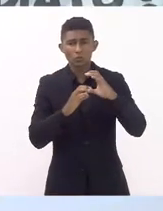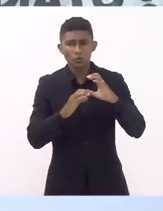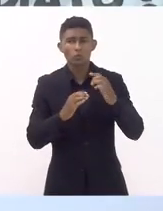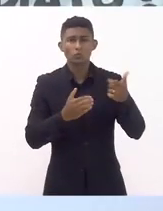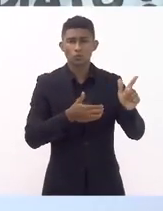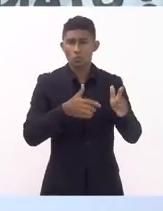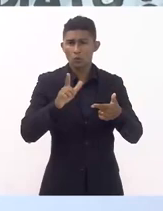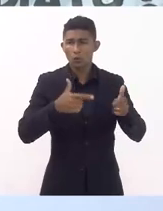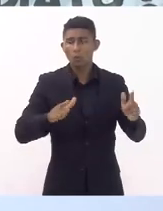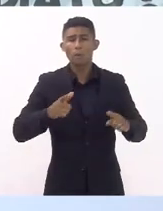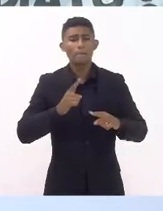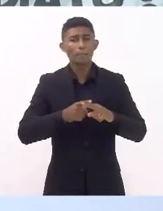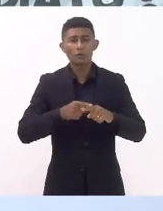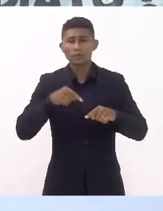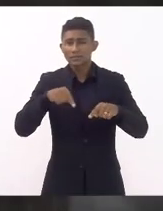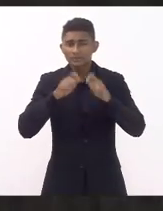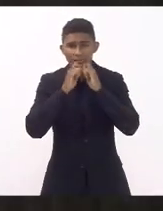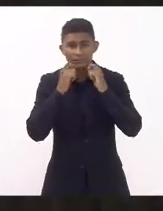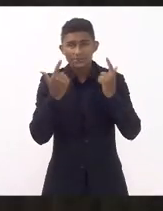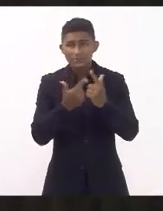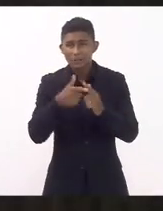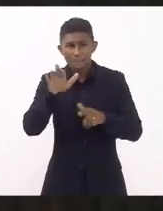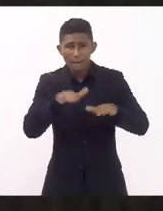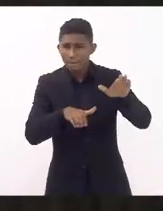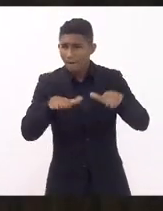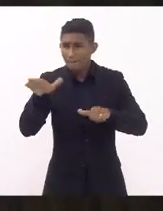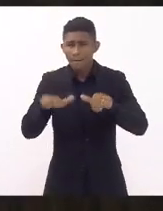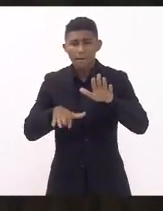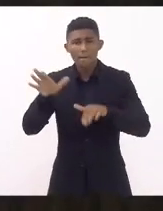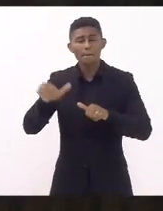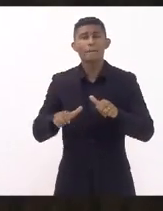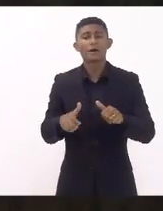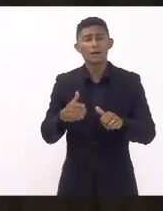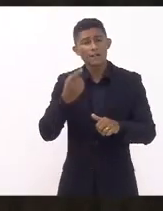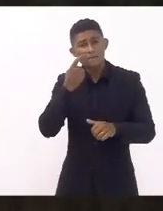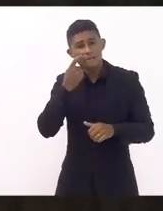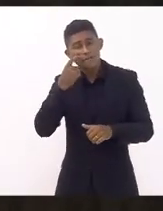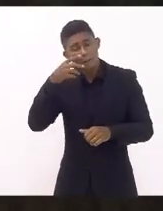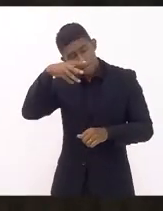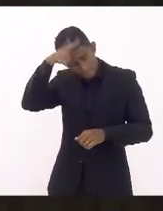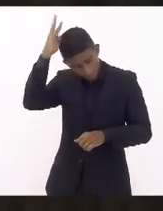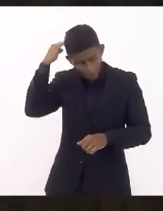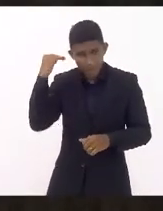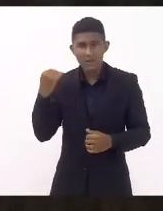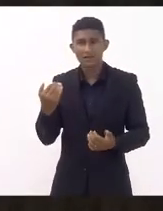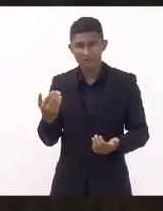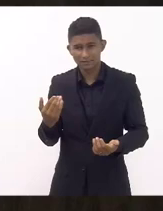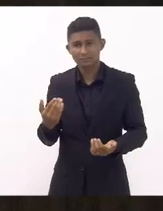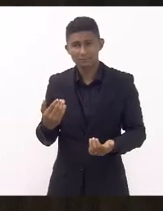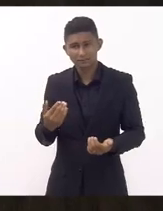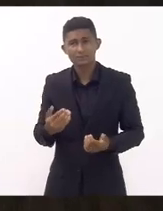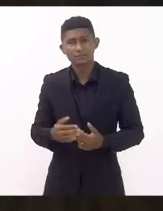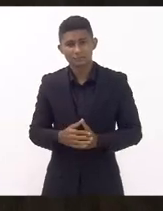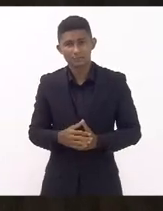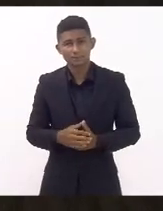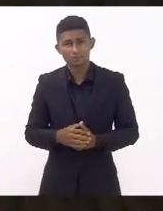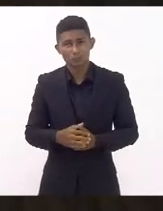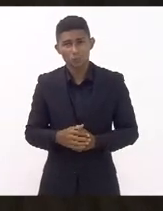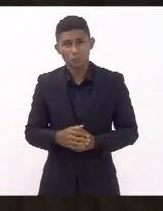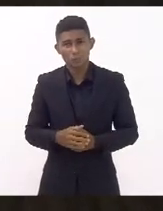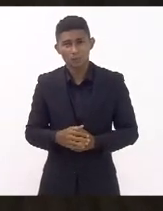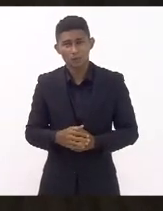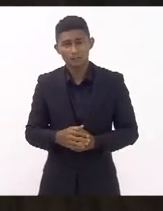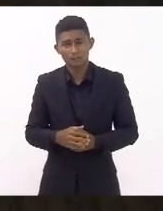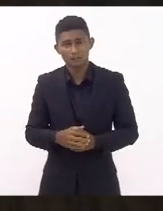até porque essa casa fez um chamamento para poder saber... Bombeiros, muito obrigada, estou vendo aqui.